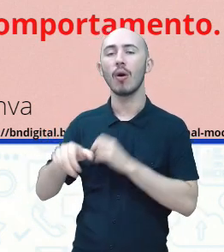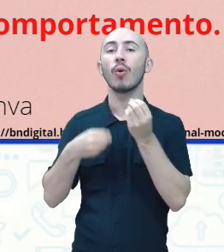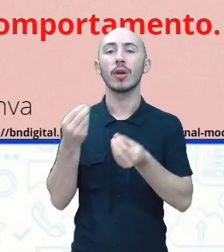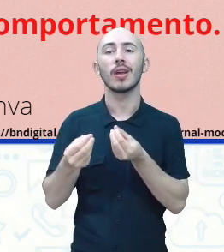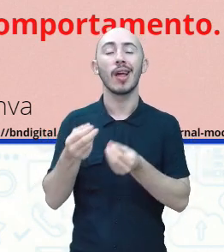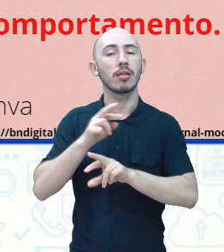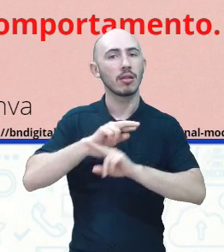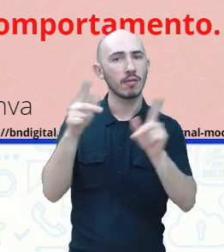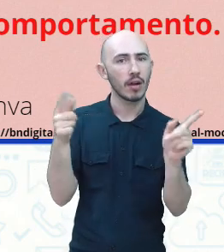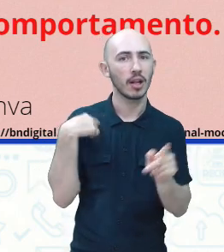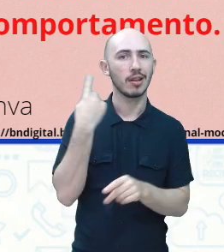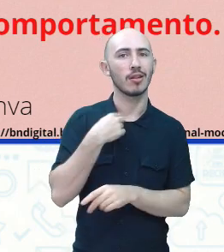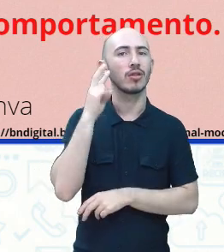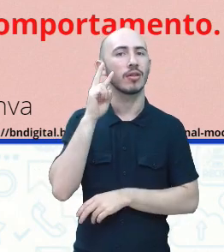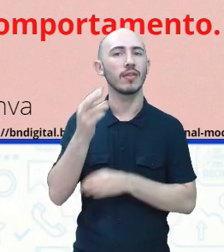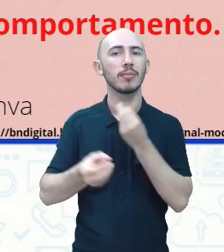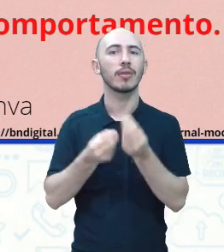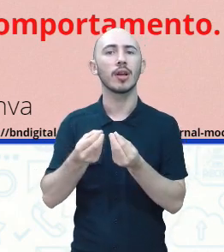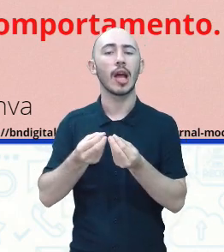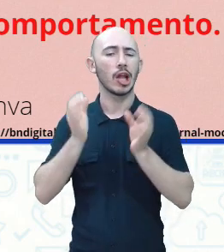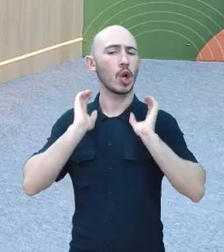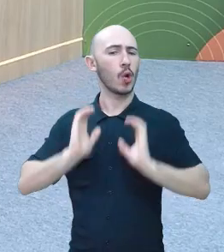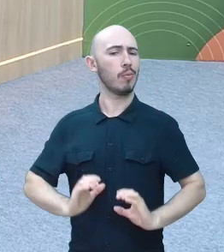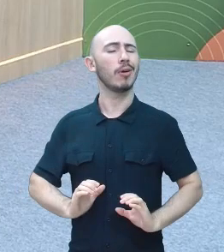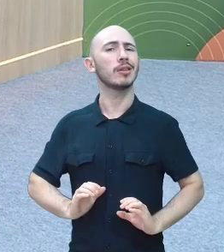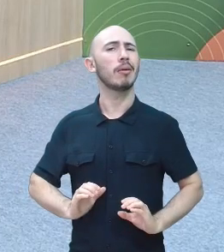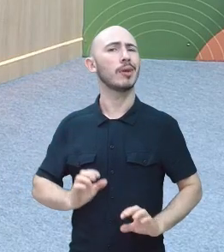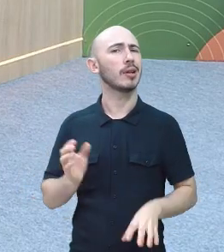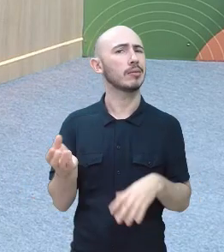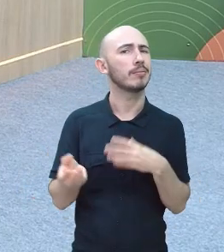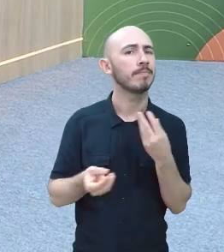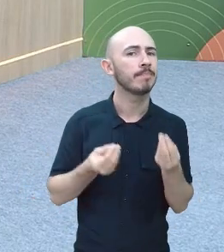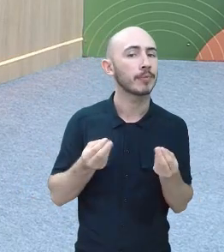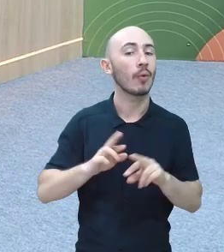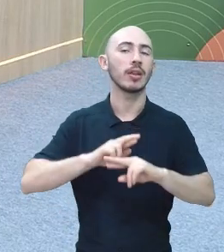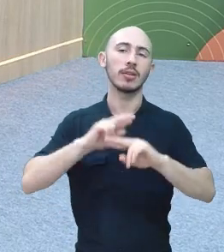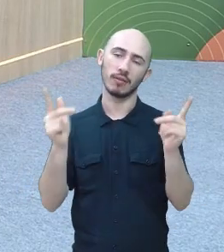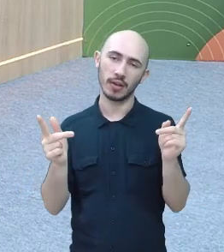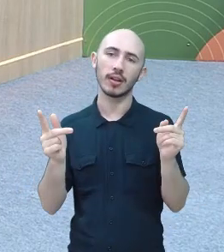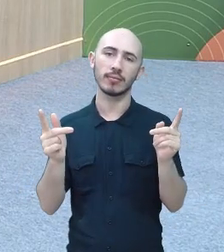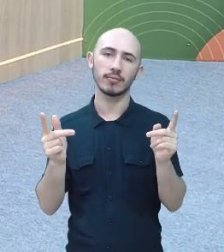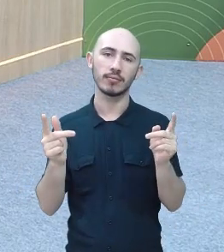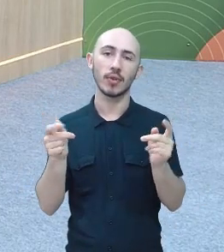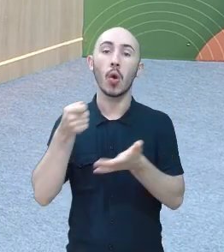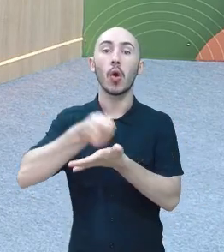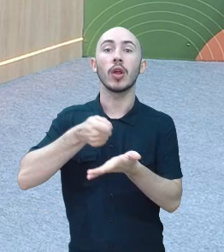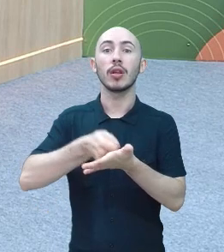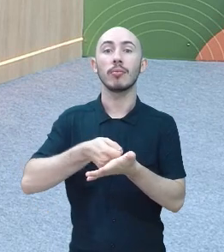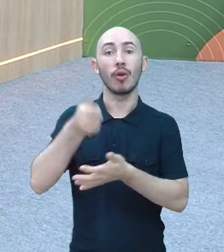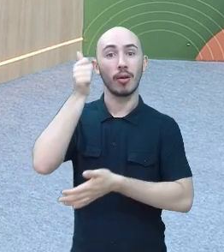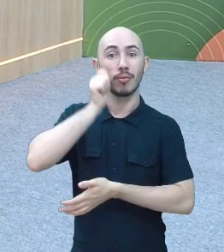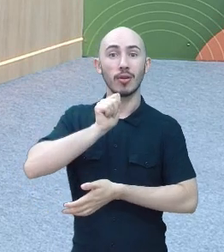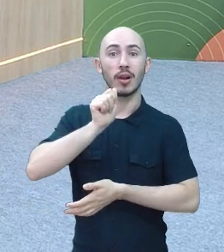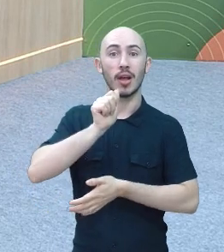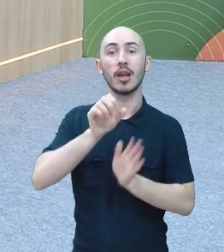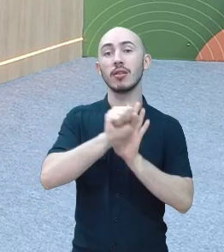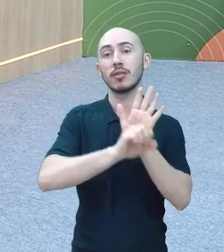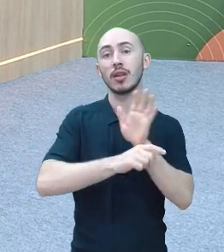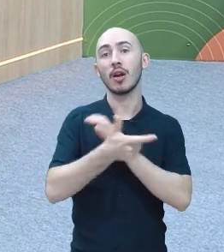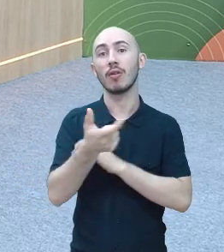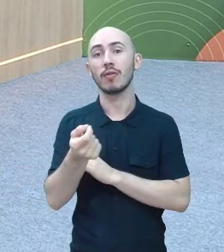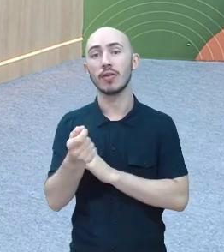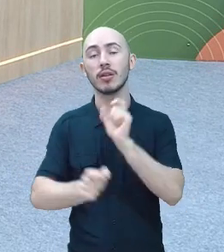até agora, porque é um manual de conduta, é um manual de comportamento. E ele impunha às mulheres, no século